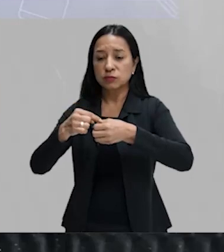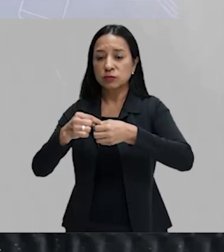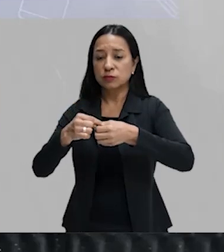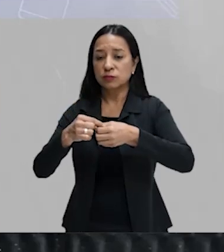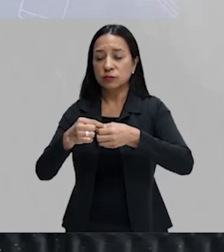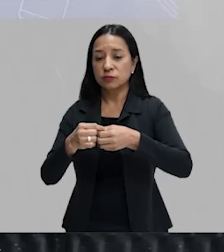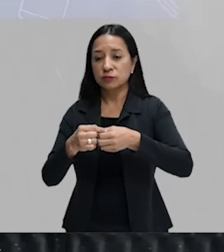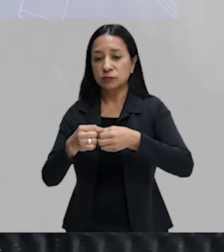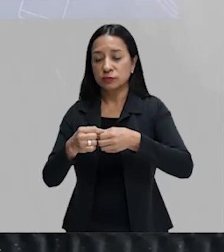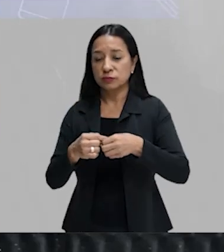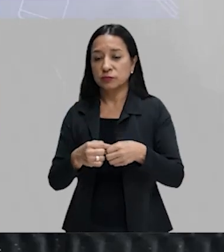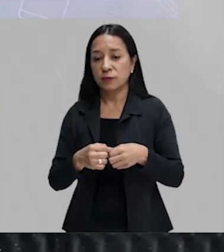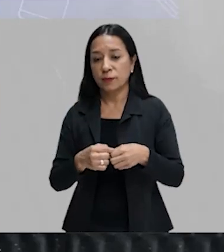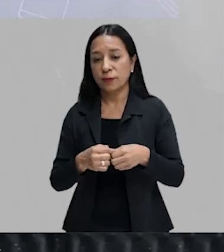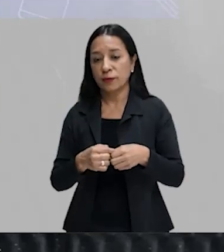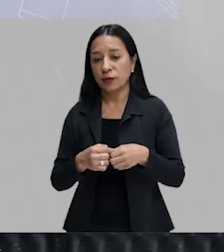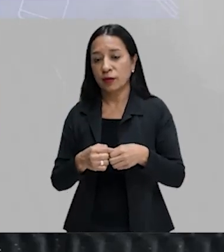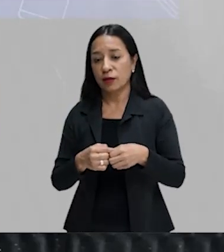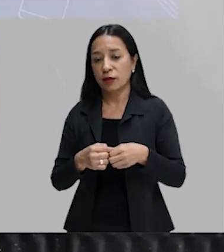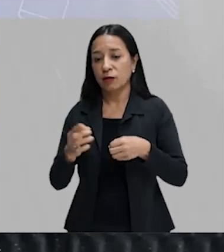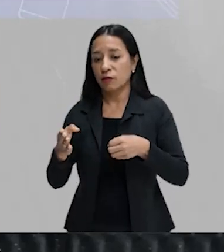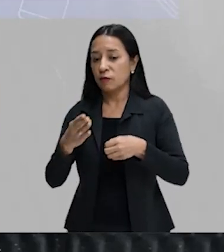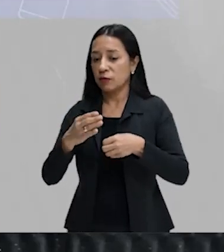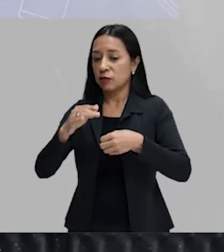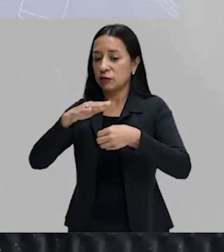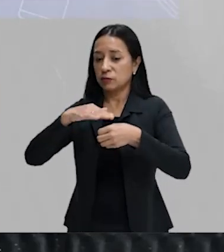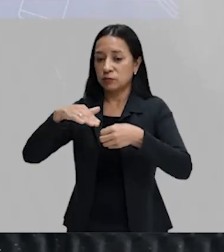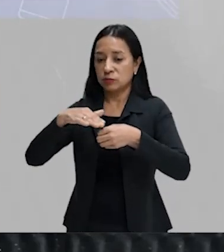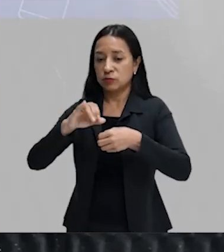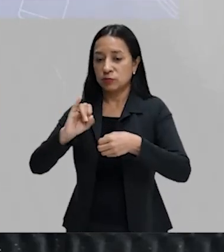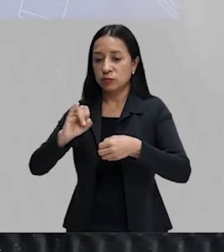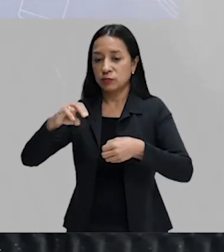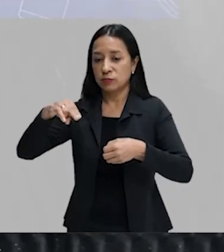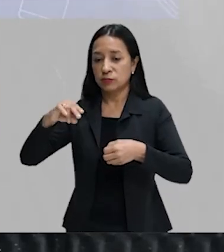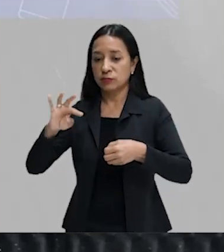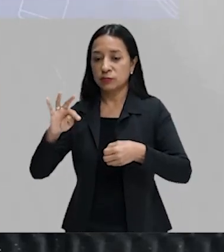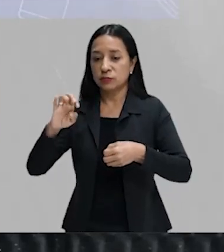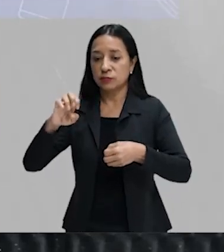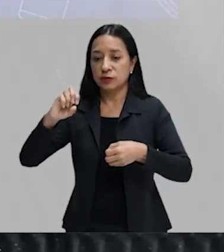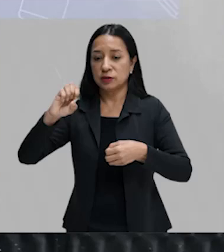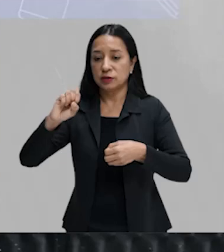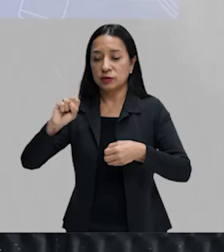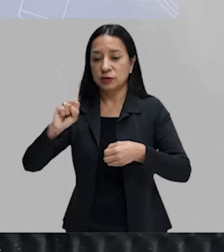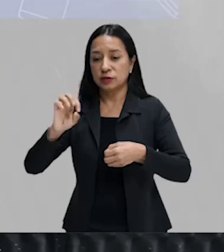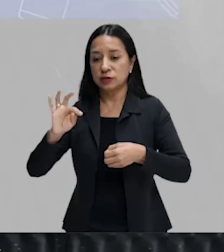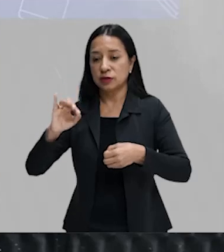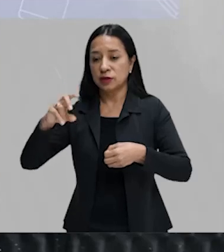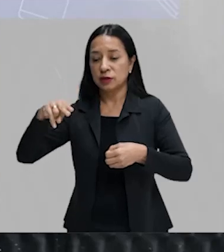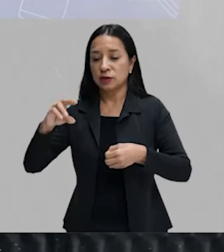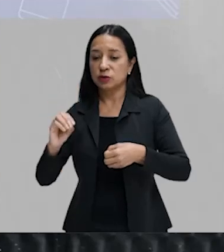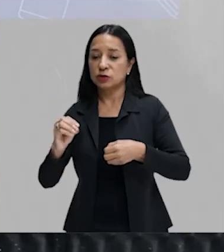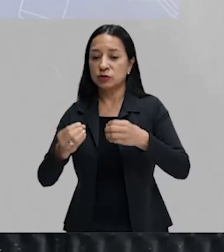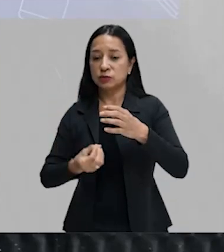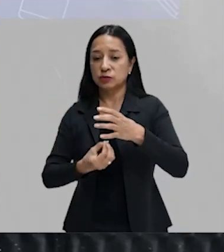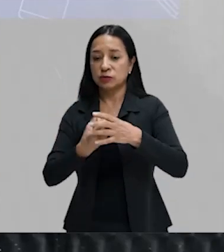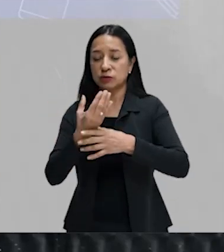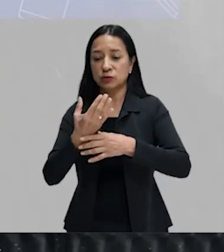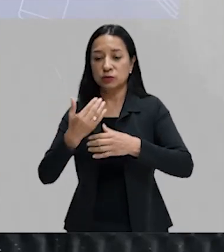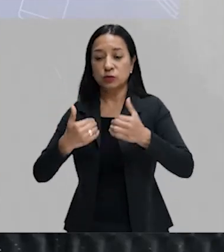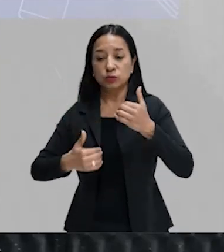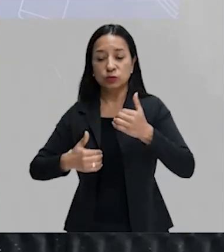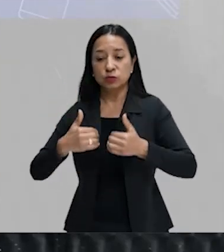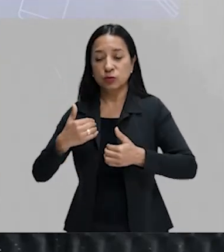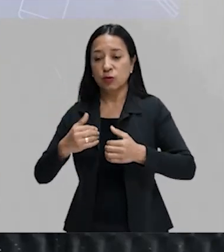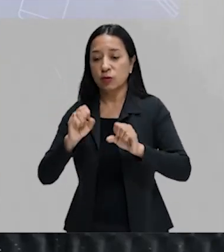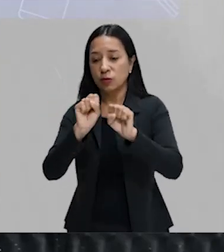vem dessa região aqui. Isso aqui é o intestino primitivo do embrião, que vai dar origem aos órgãos do sistema